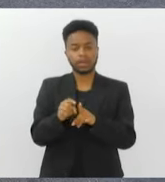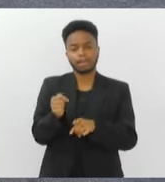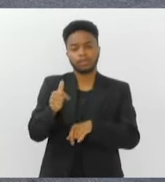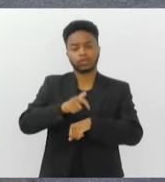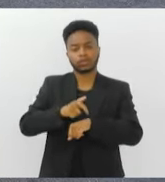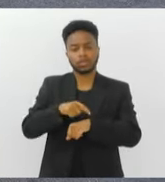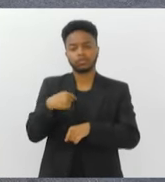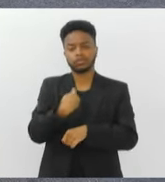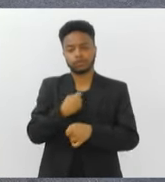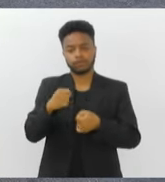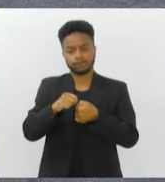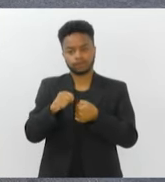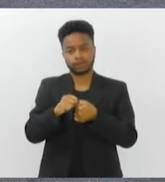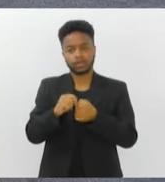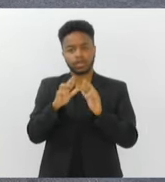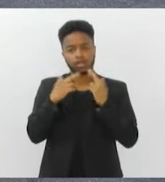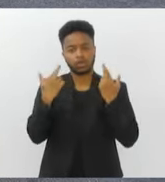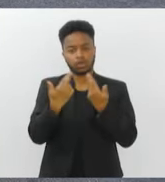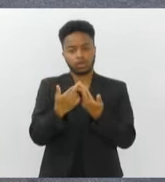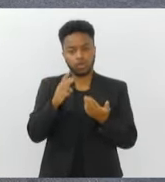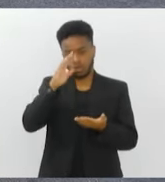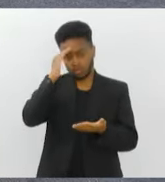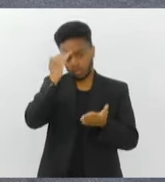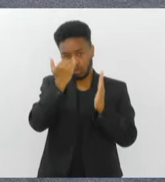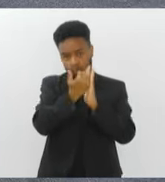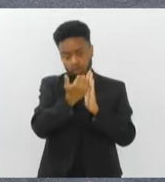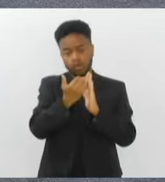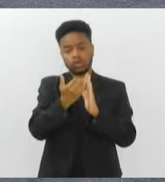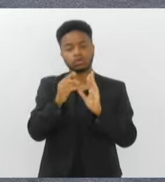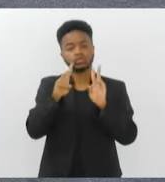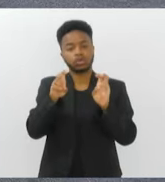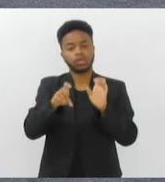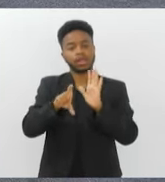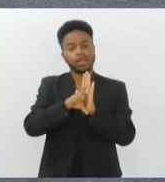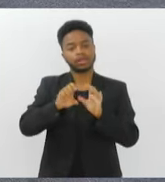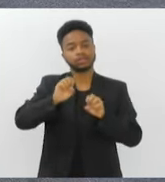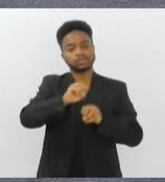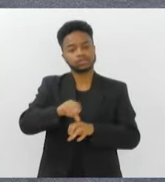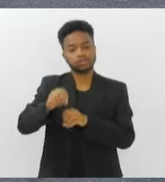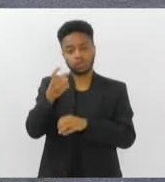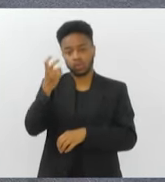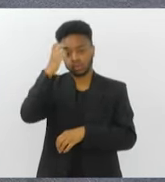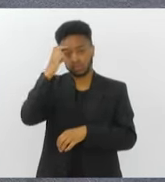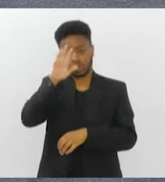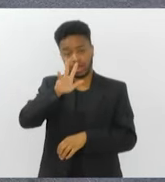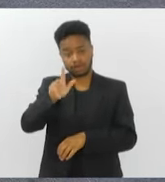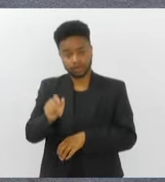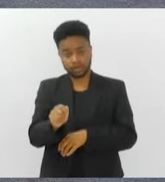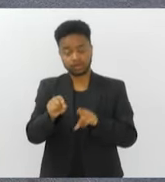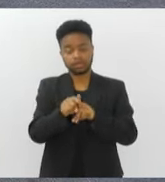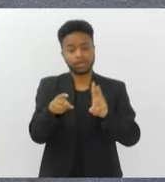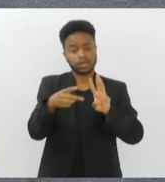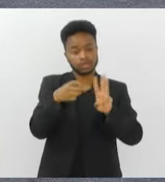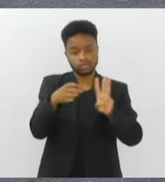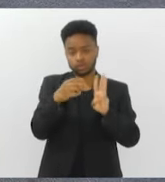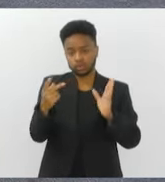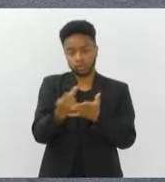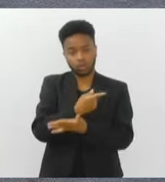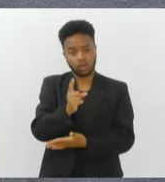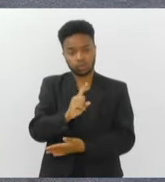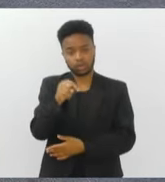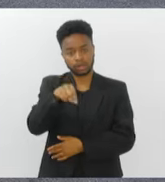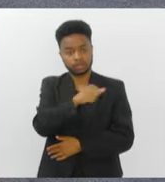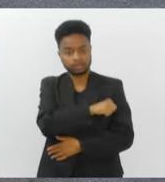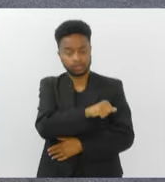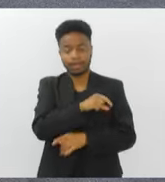que a nossa lei de ensino das culturas africanas e indígenas não está sendo cumprida no Estado, mas ele estava cumprindo